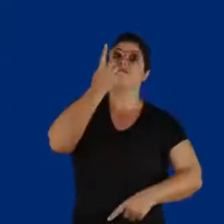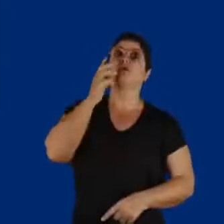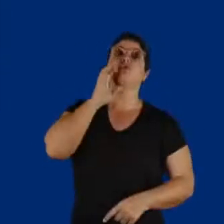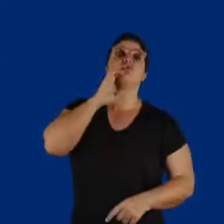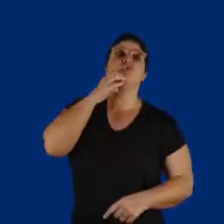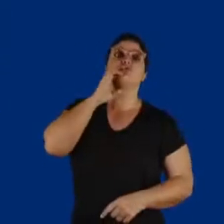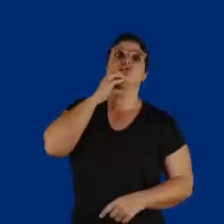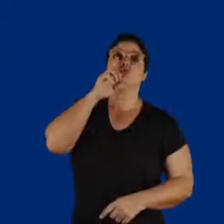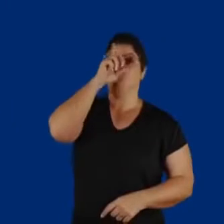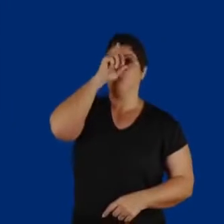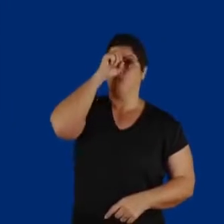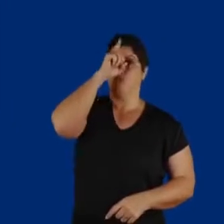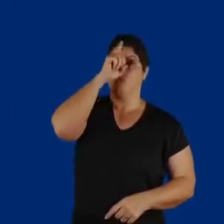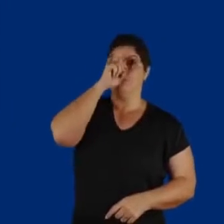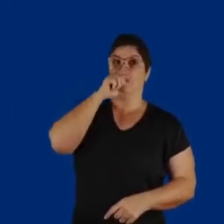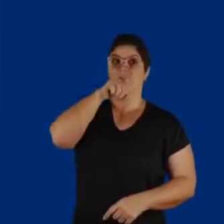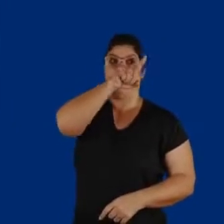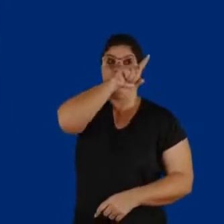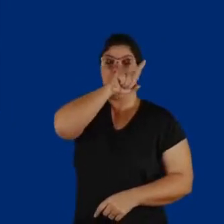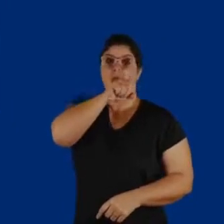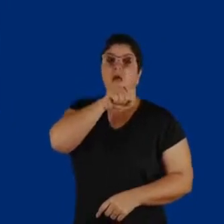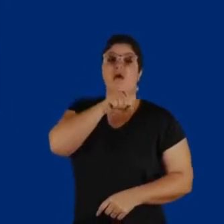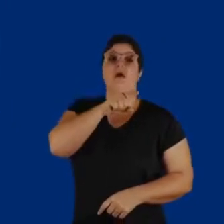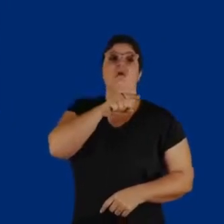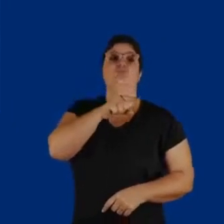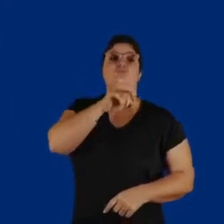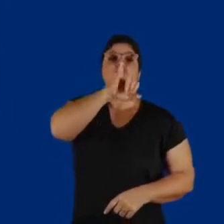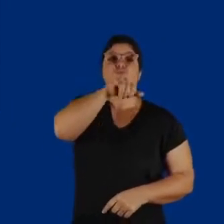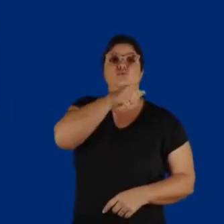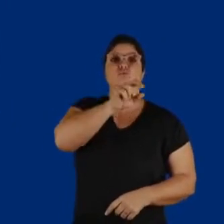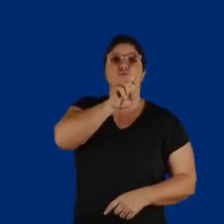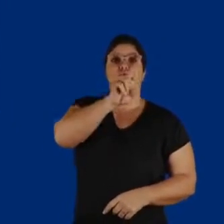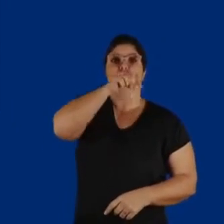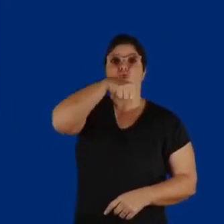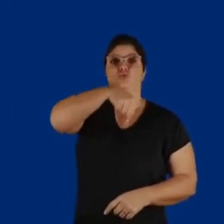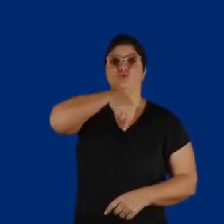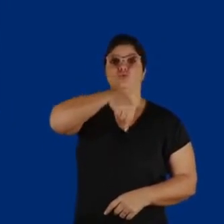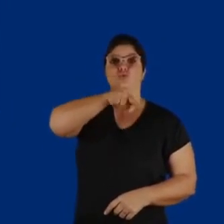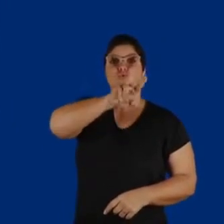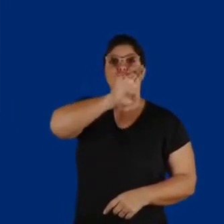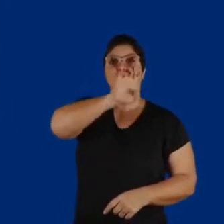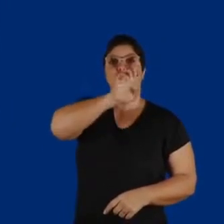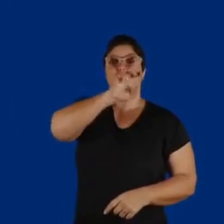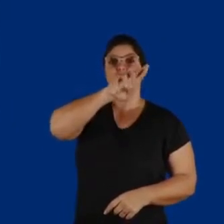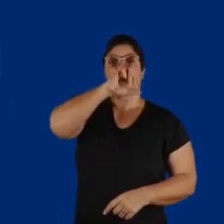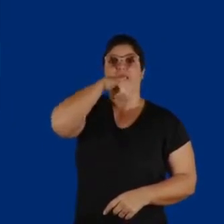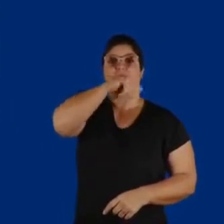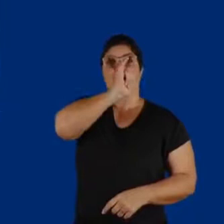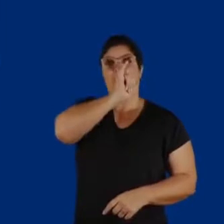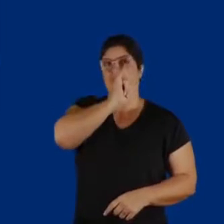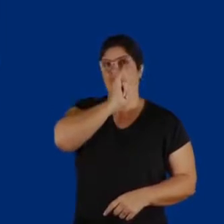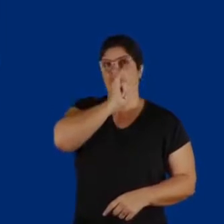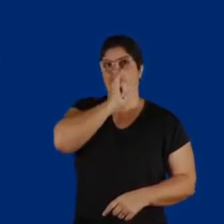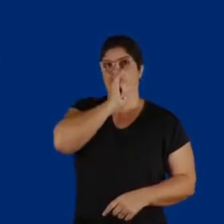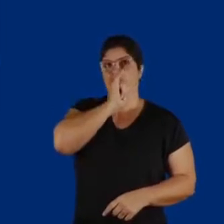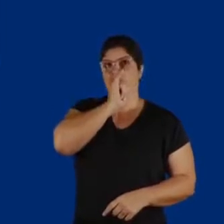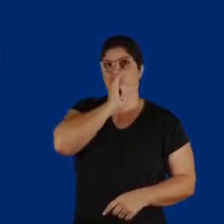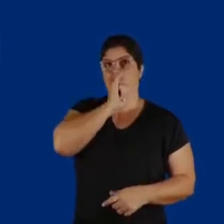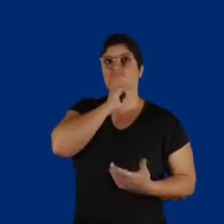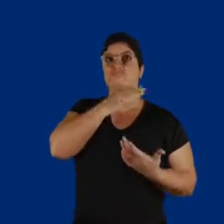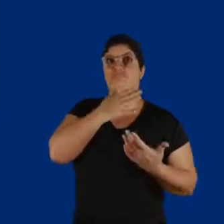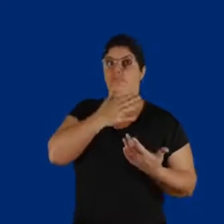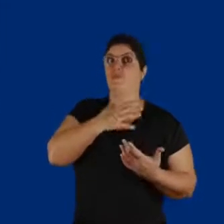no Hospital do Juqueri. O Osório é um dos primeiros brasileiros a se corresponder com o Freud. O Osório foi professor da doutora Anice,